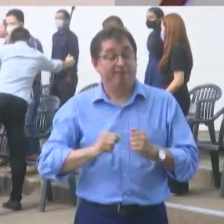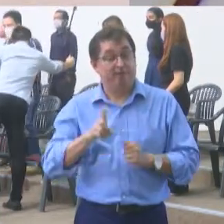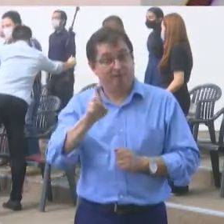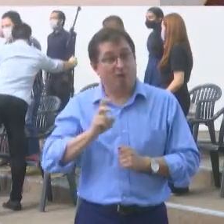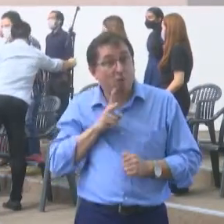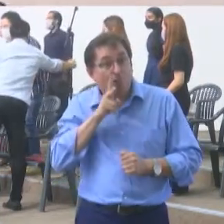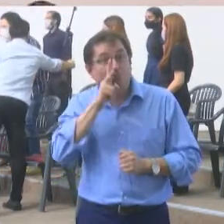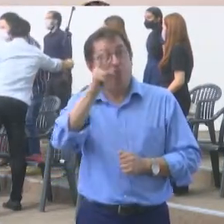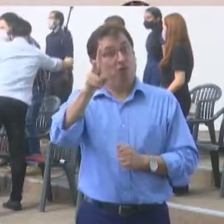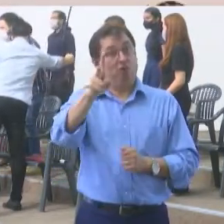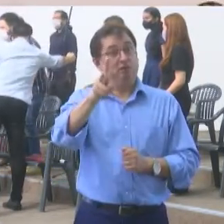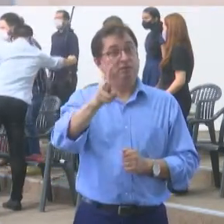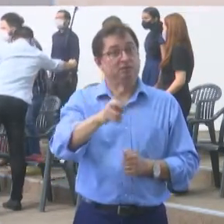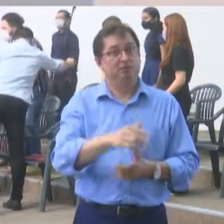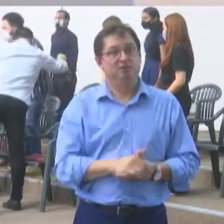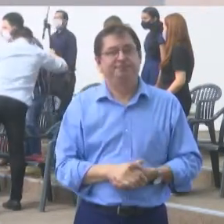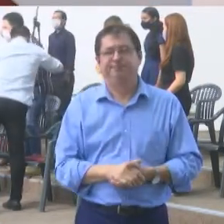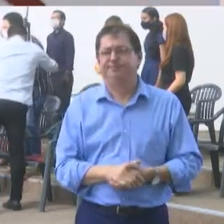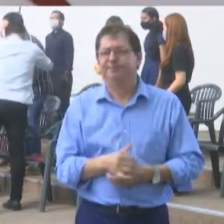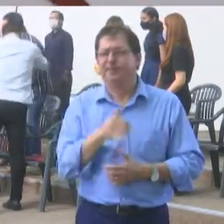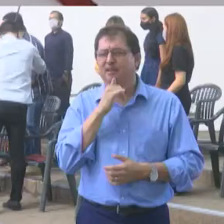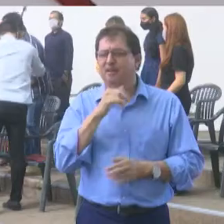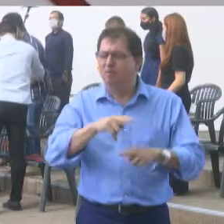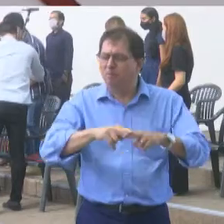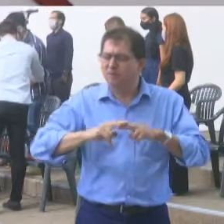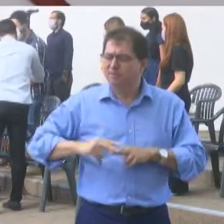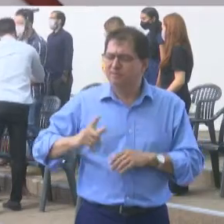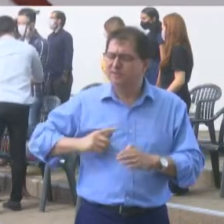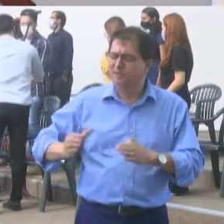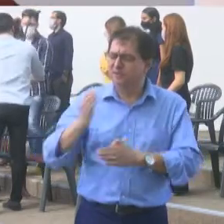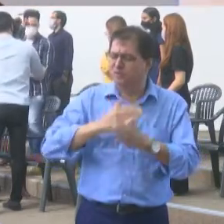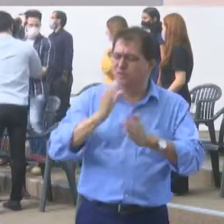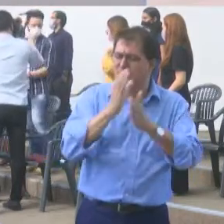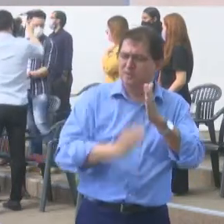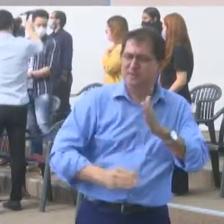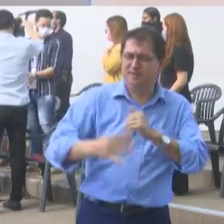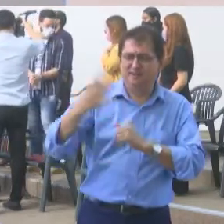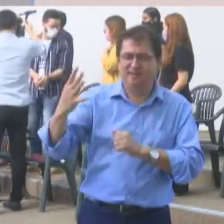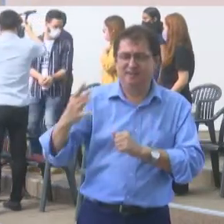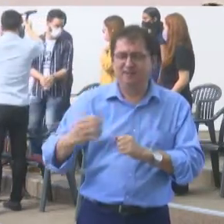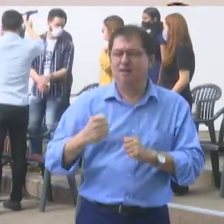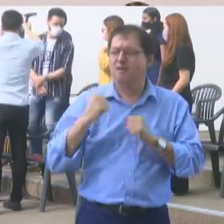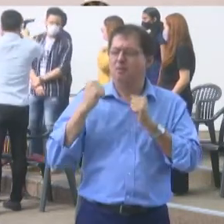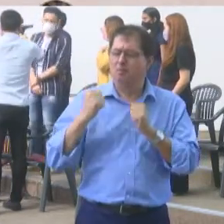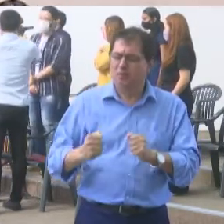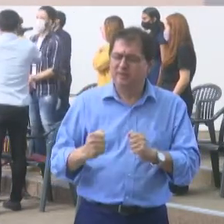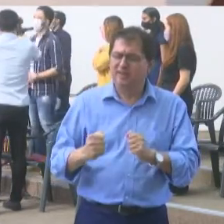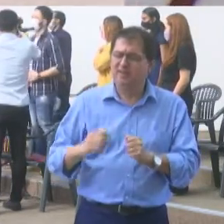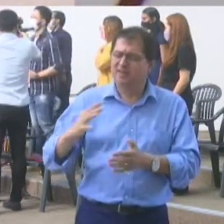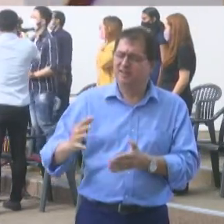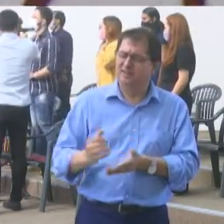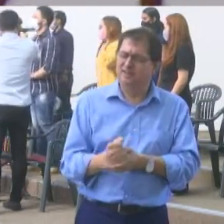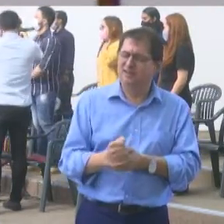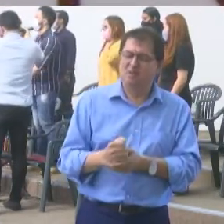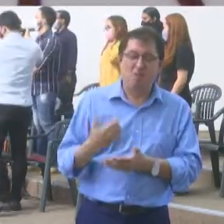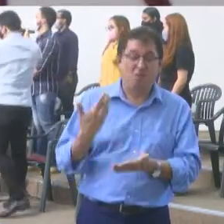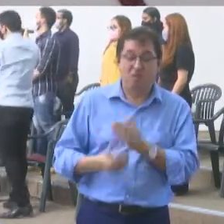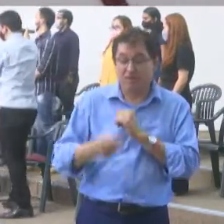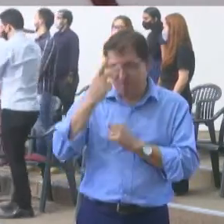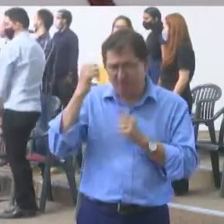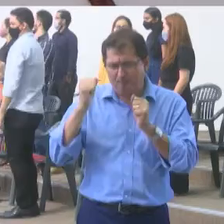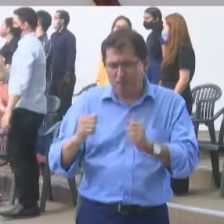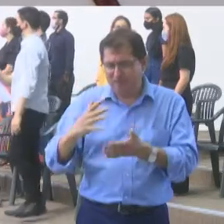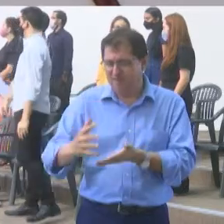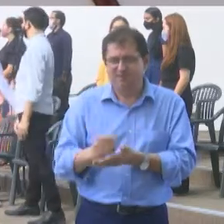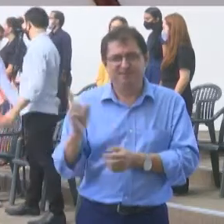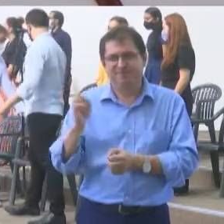Elimeleque. Por isso que tem todo o capítulo 4 que fala de um outro parente mais chegado. Para poder resgatar, não podia ser qualquer pessoa. Tinha que ter parentesco,